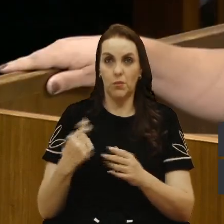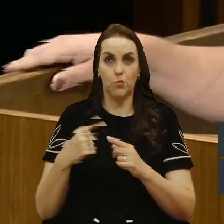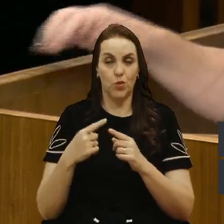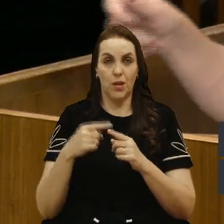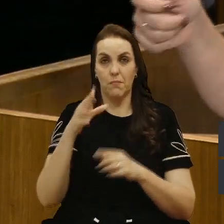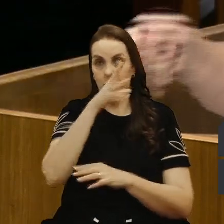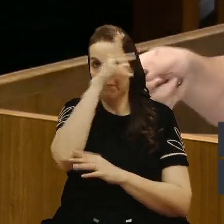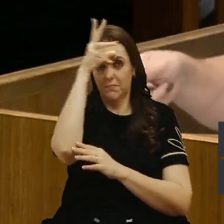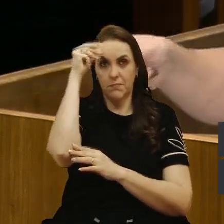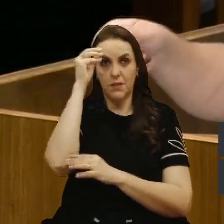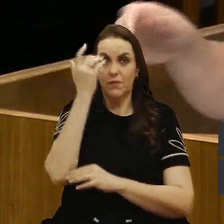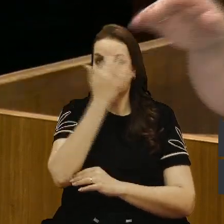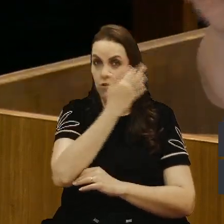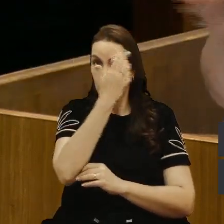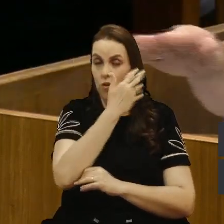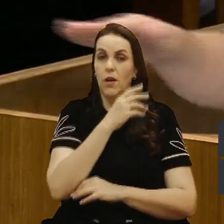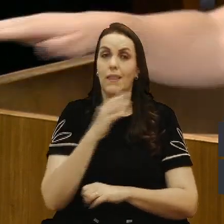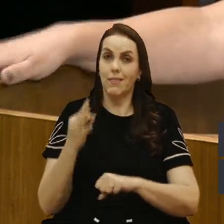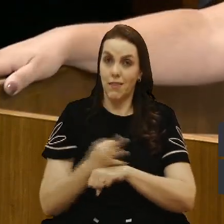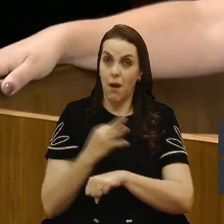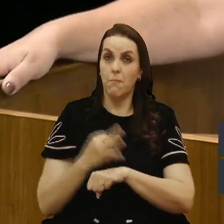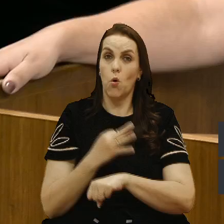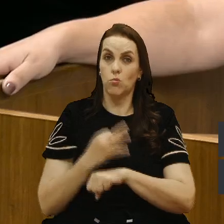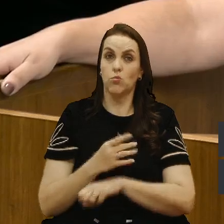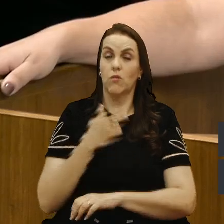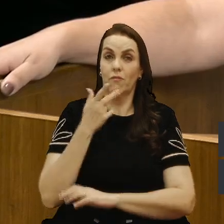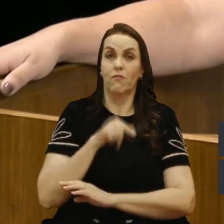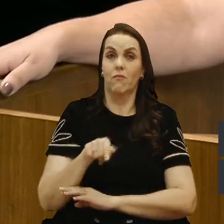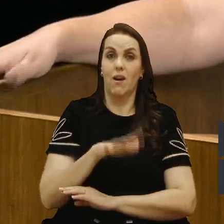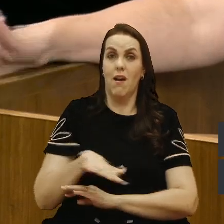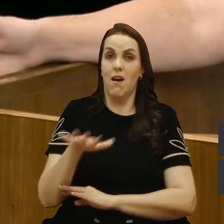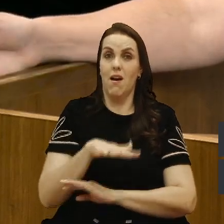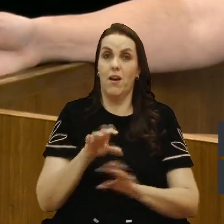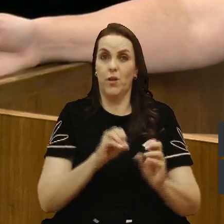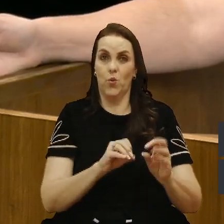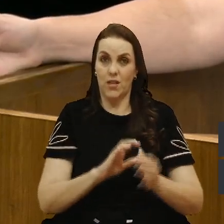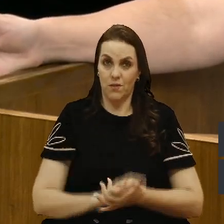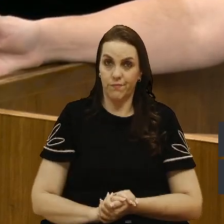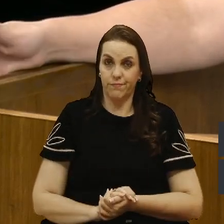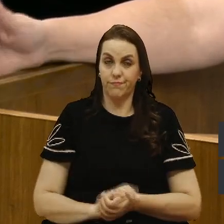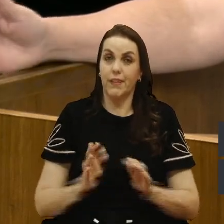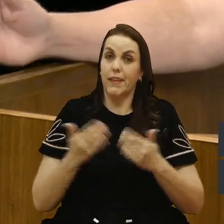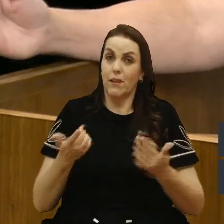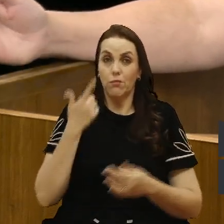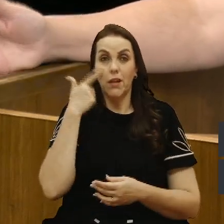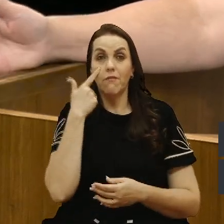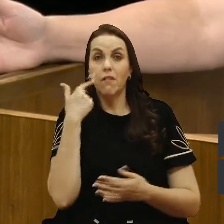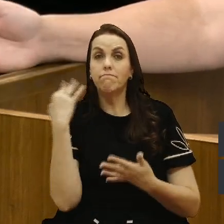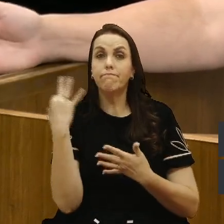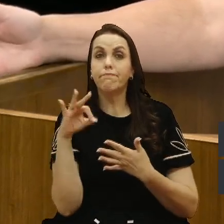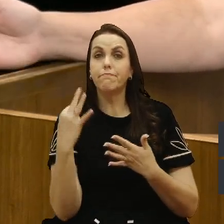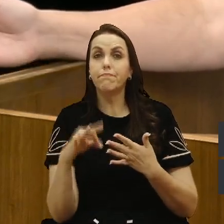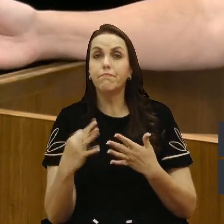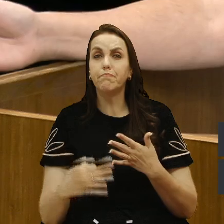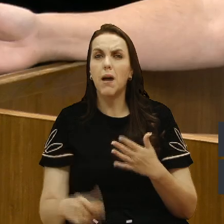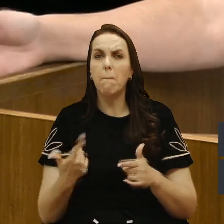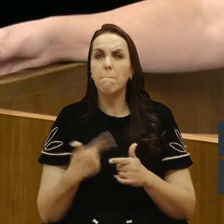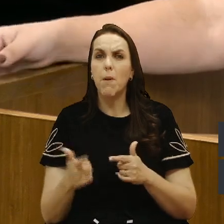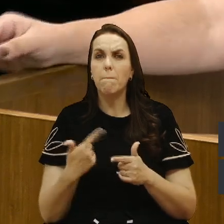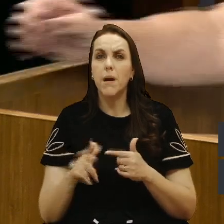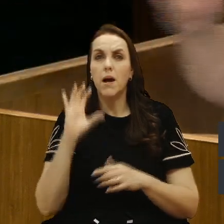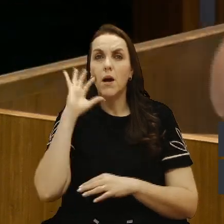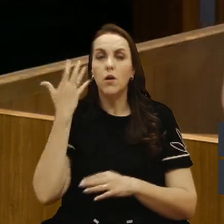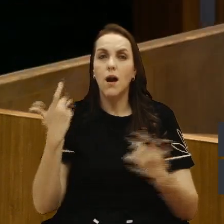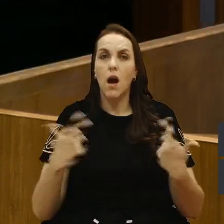prefeito teima, né, que não é na área da educação. Então a gente tem que verificar onde é que o problema